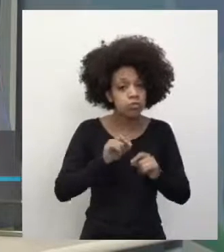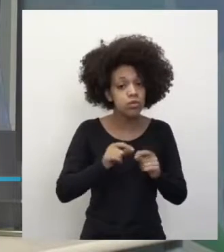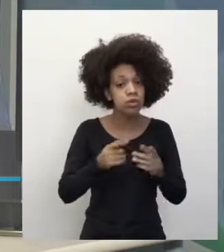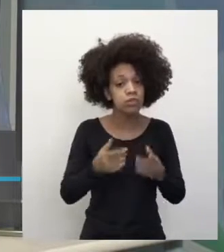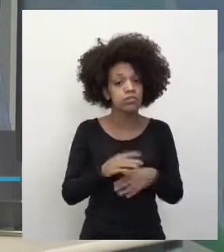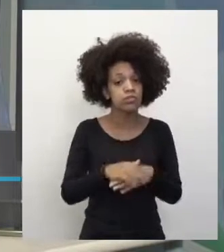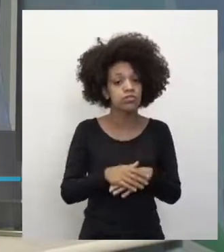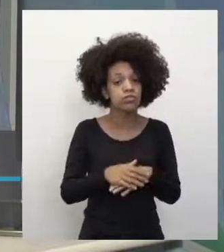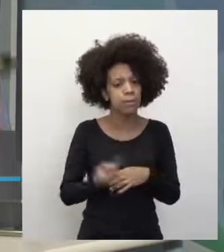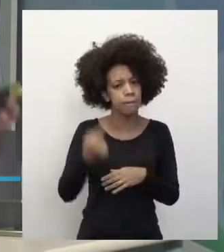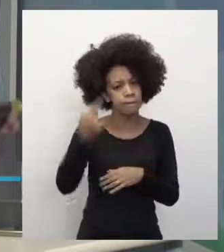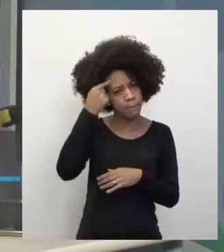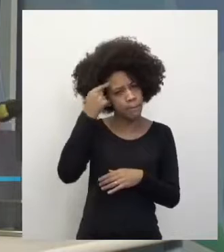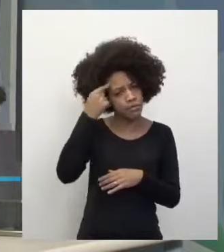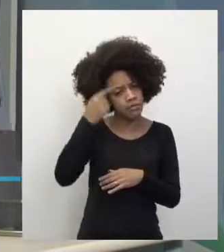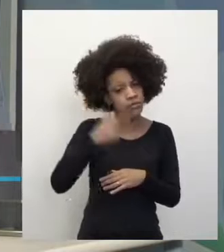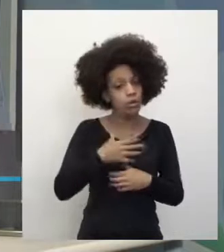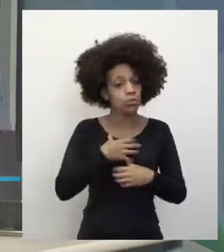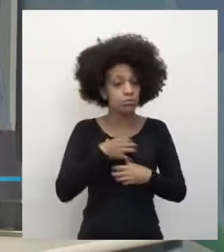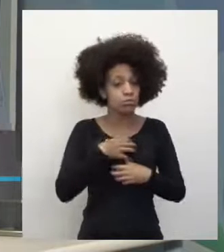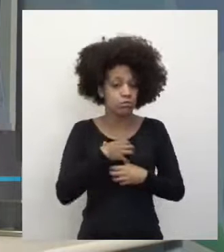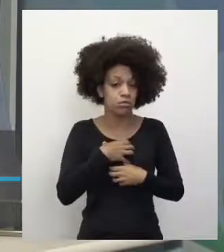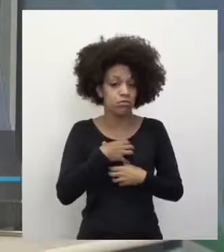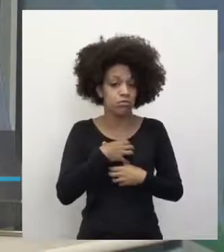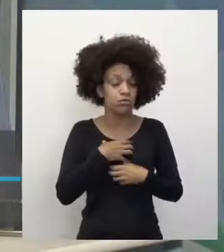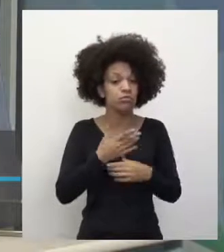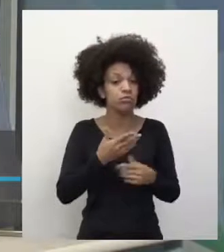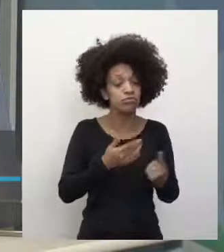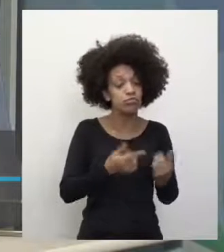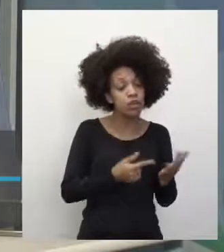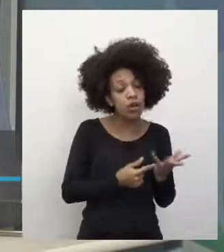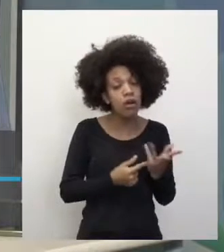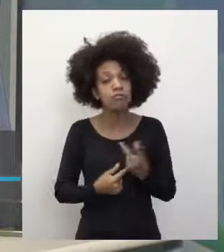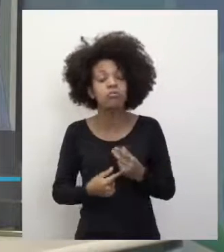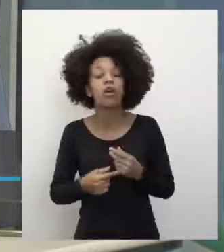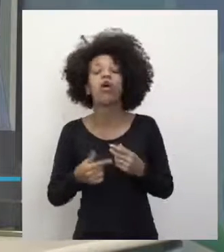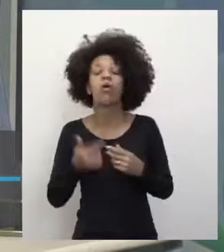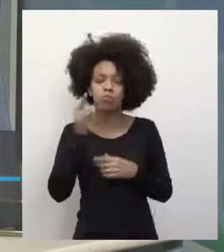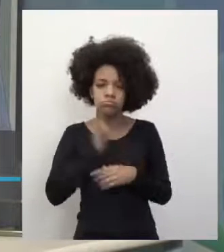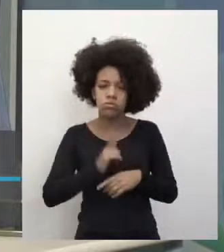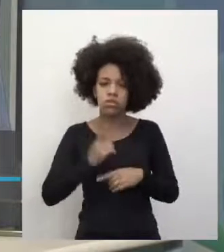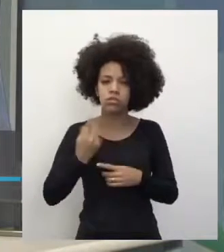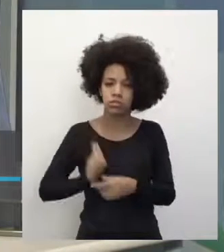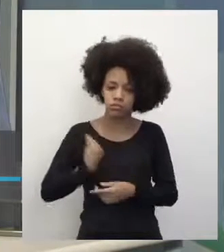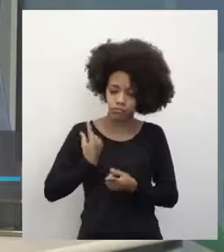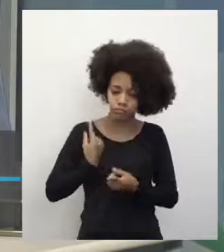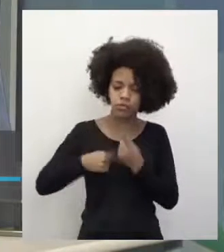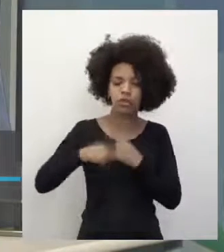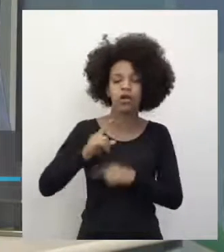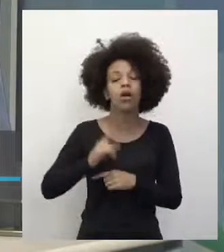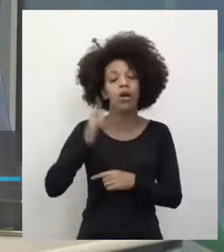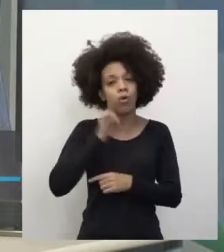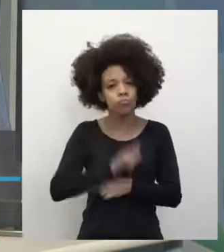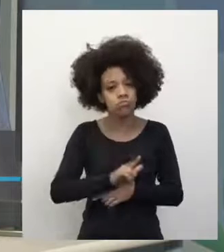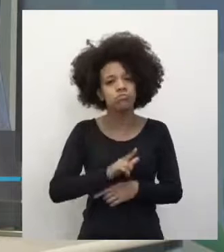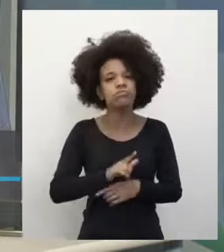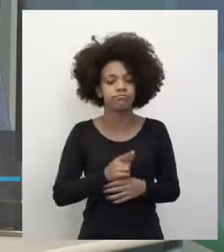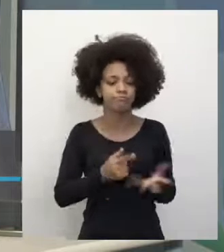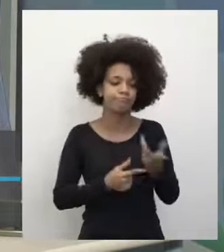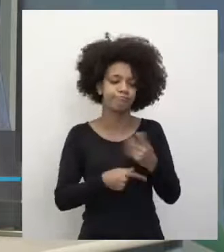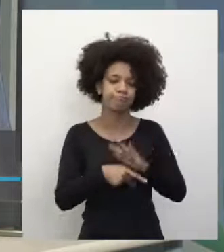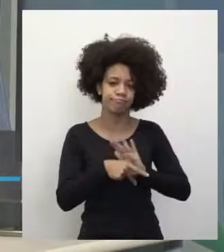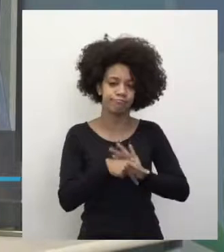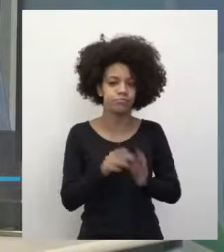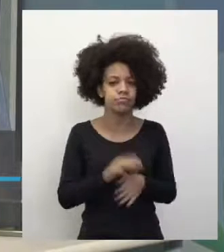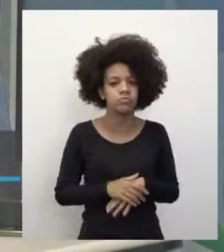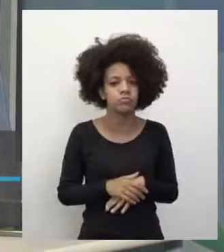desse repensar uma forma de os artistas poderem continuar sobrevivendo da sua arte, certo? E foi aí que, né,